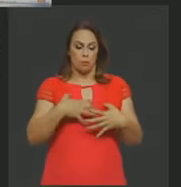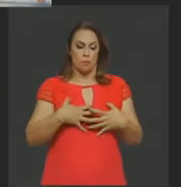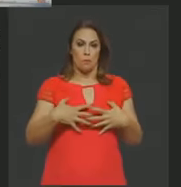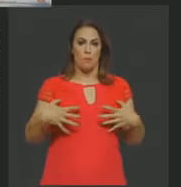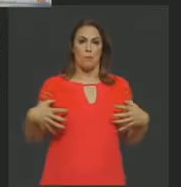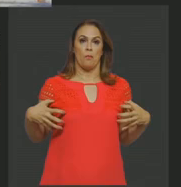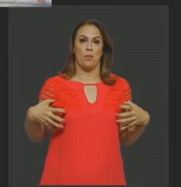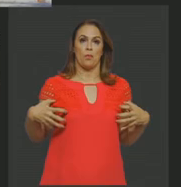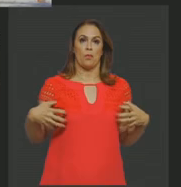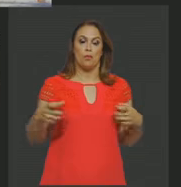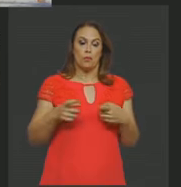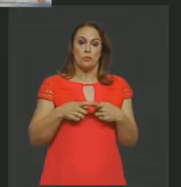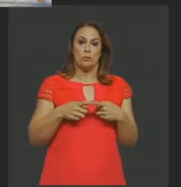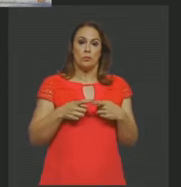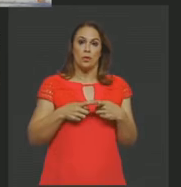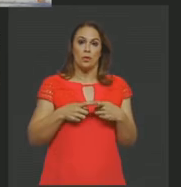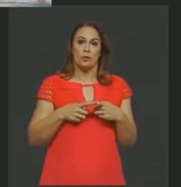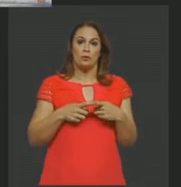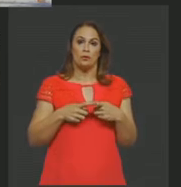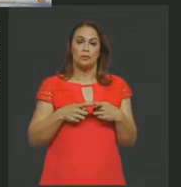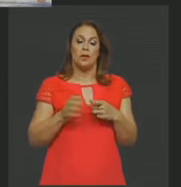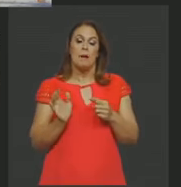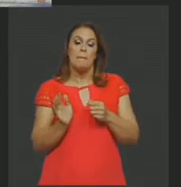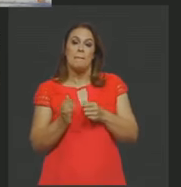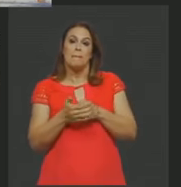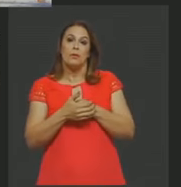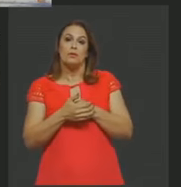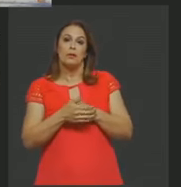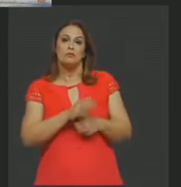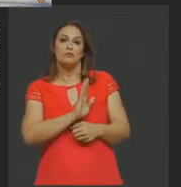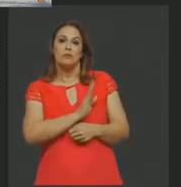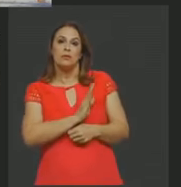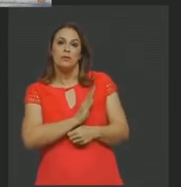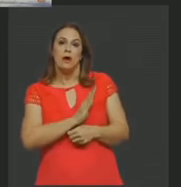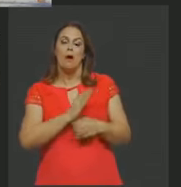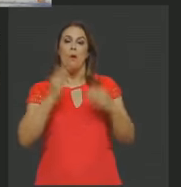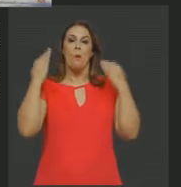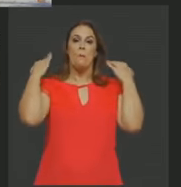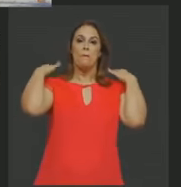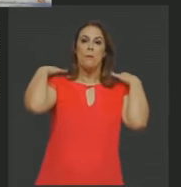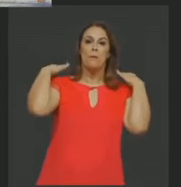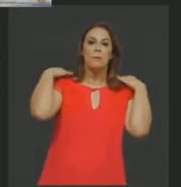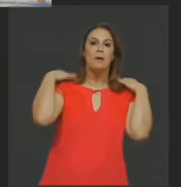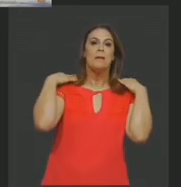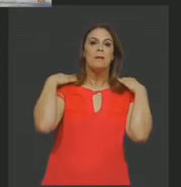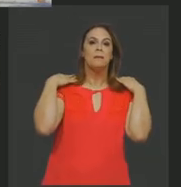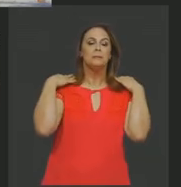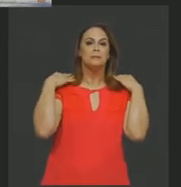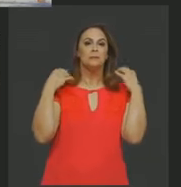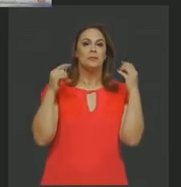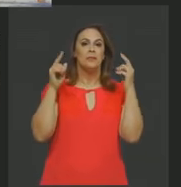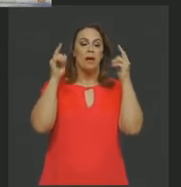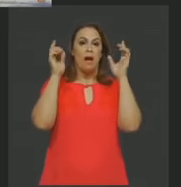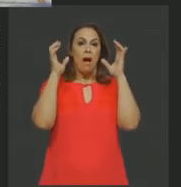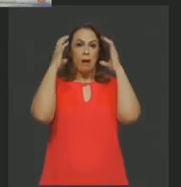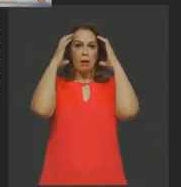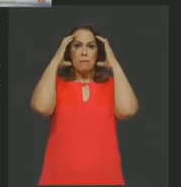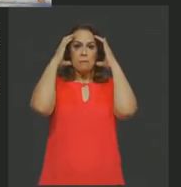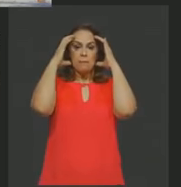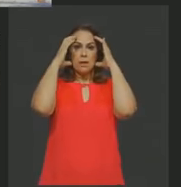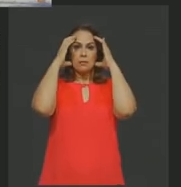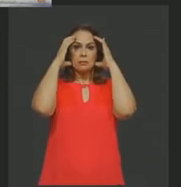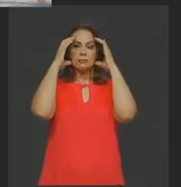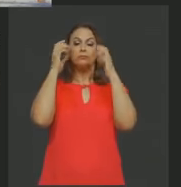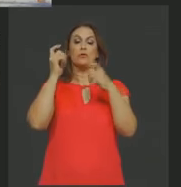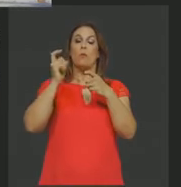pulmão. Os ossos do crânio vão proteger o nosso cérebro, né? Então, além da proteção contra choques mecânicos, contra queda,